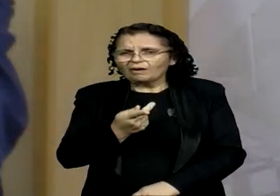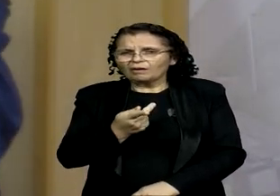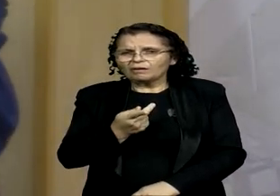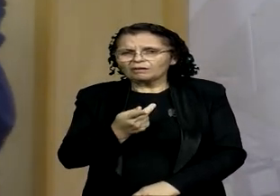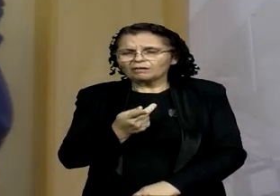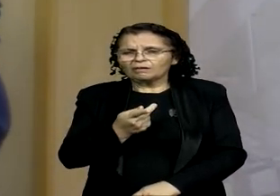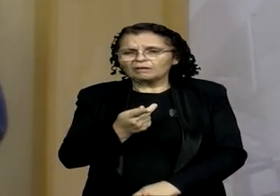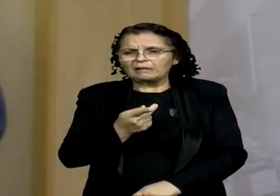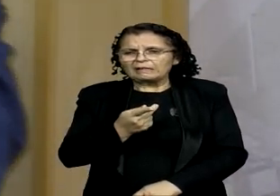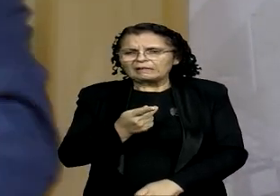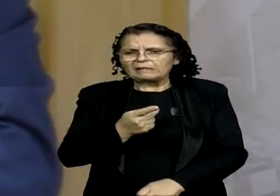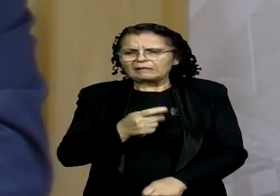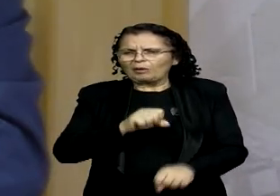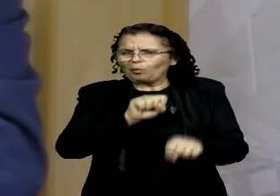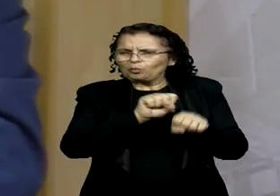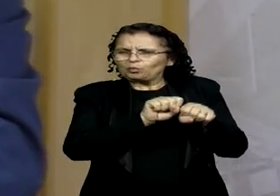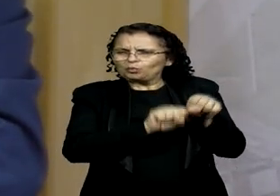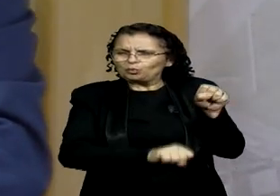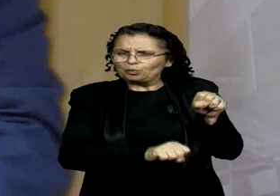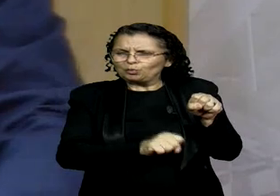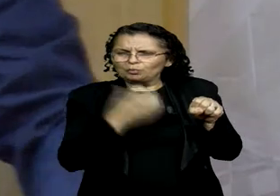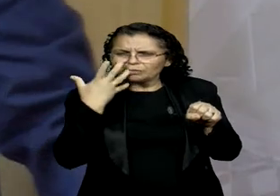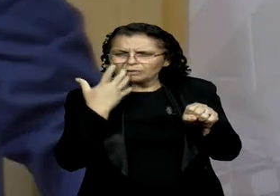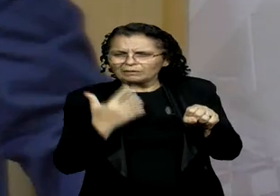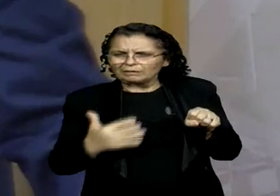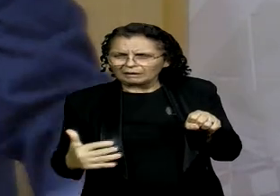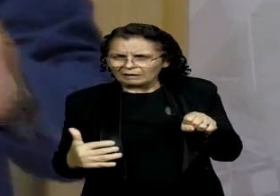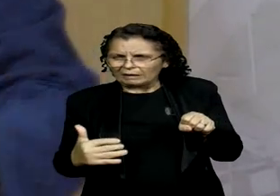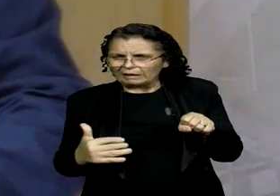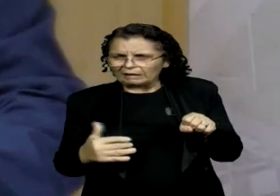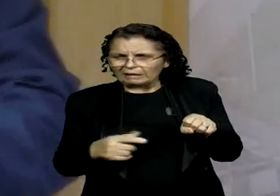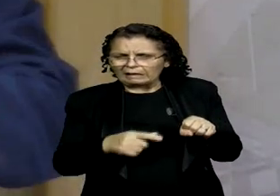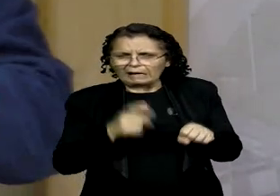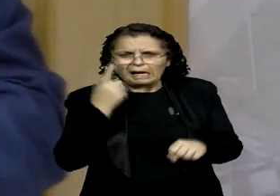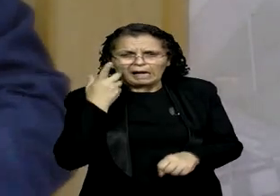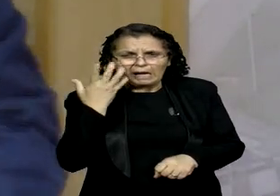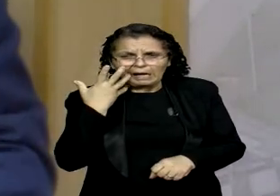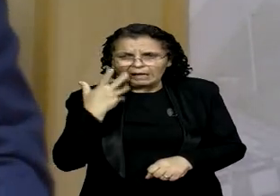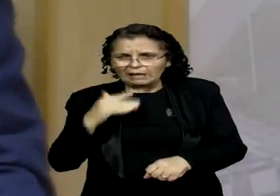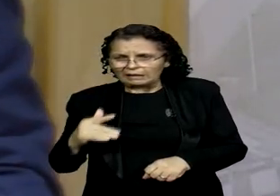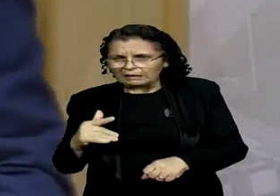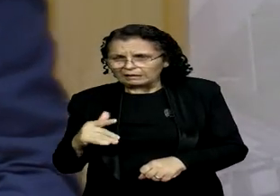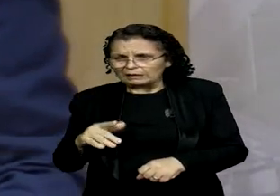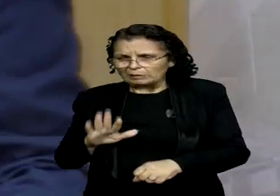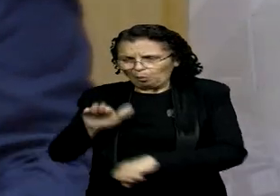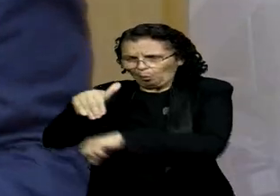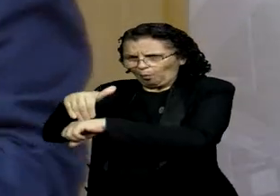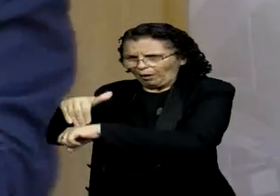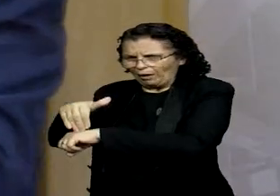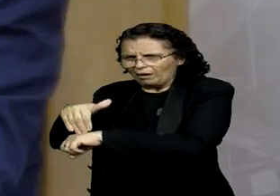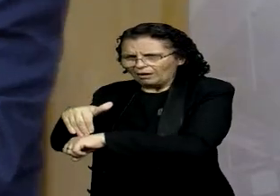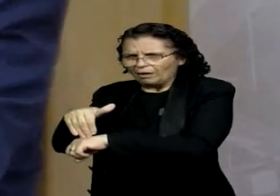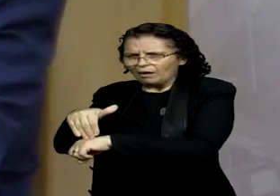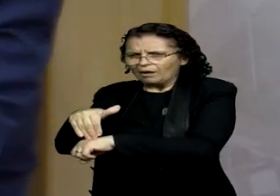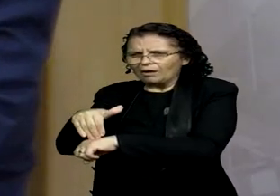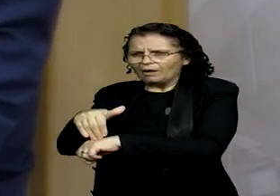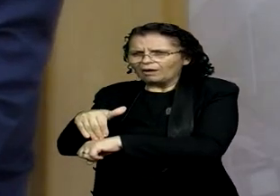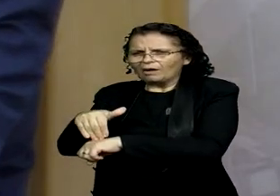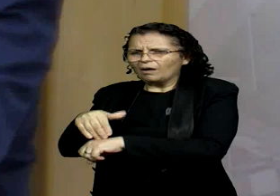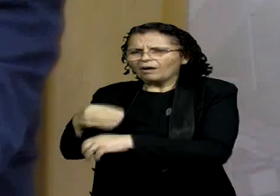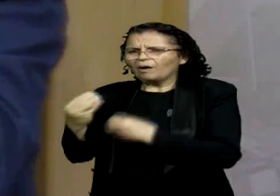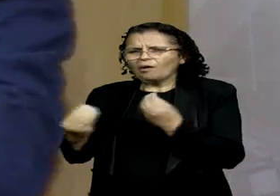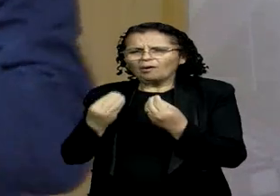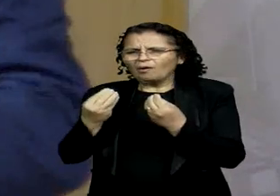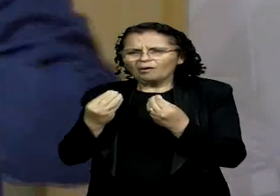quando tem um abuso infantil, a criança também é culpada. Onde ele